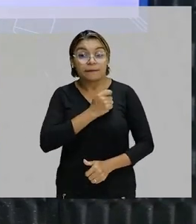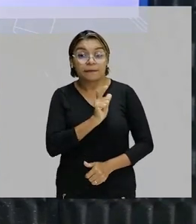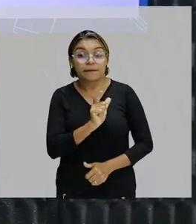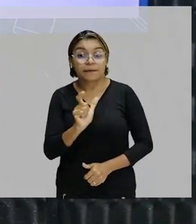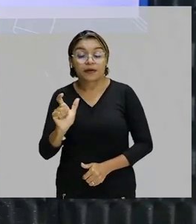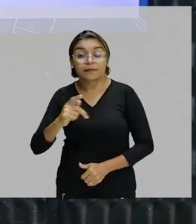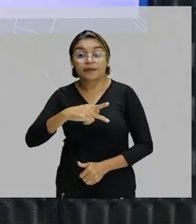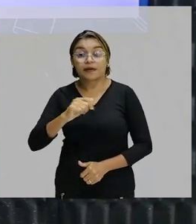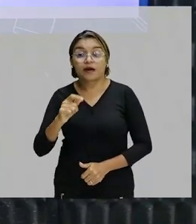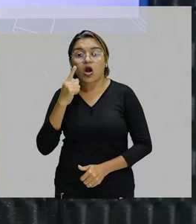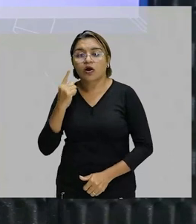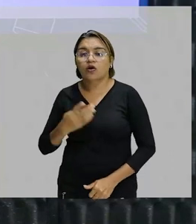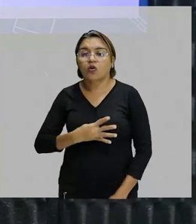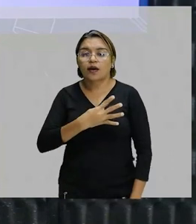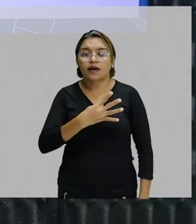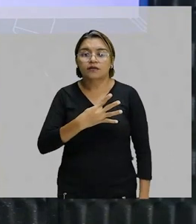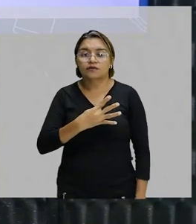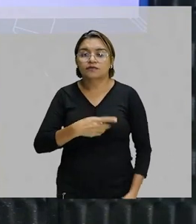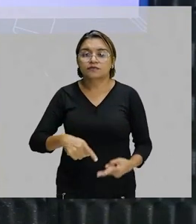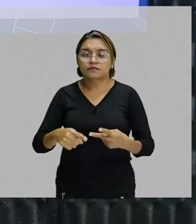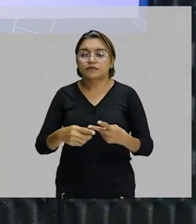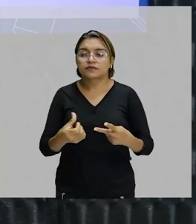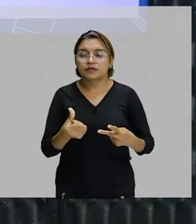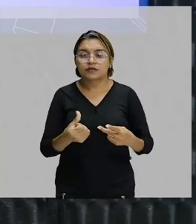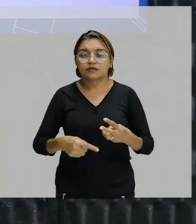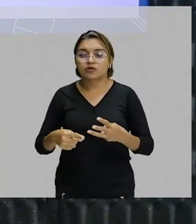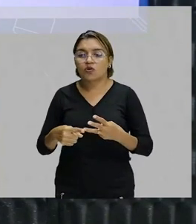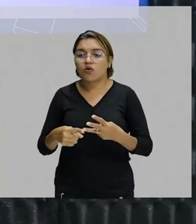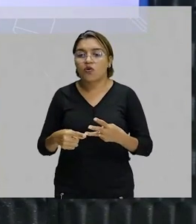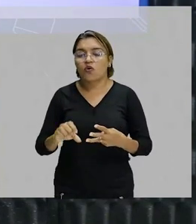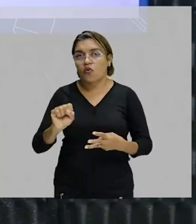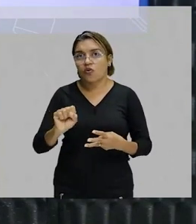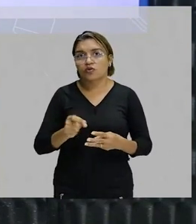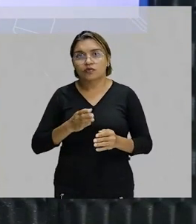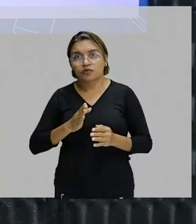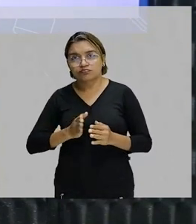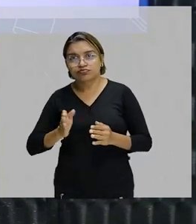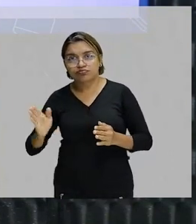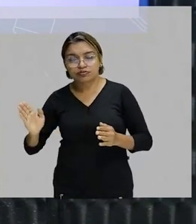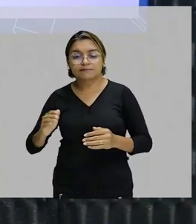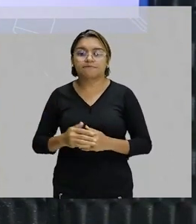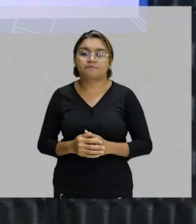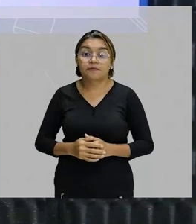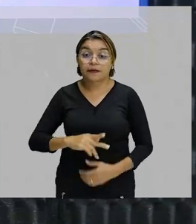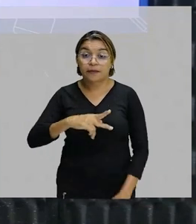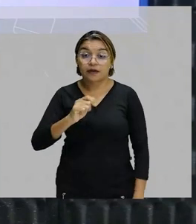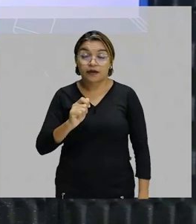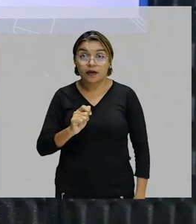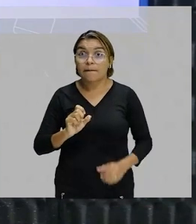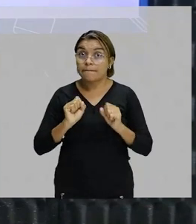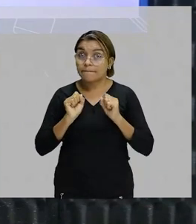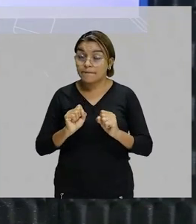ali escrita Olha só 4 6 8 e assim sucessivamente a pa ela pode ter uma